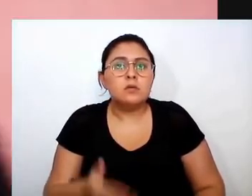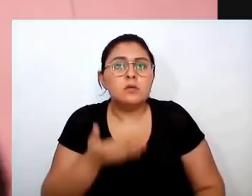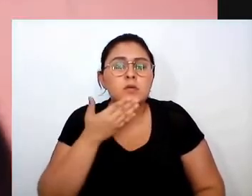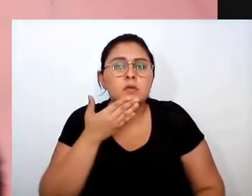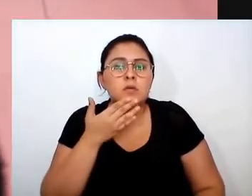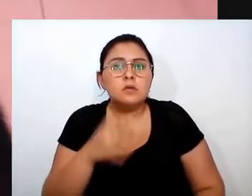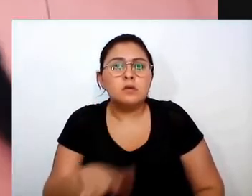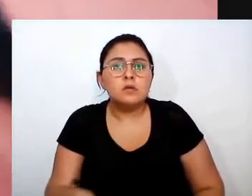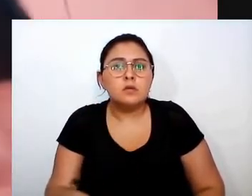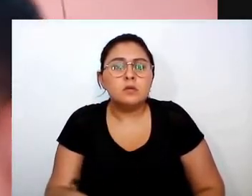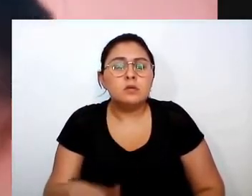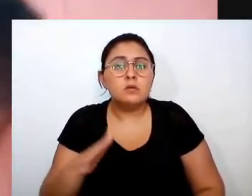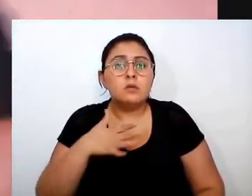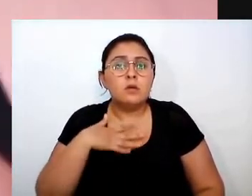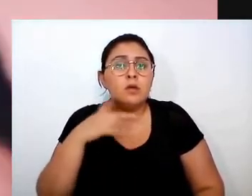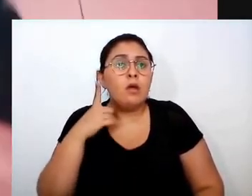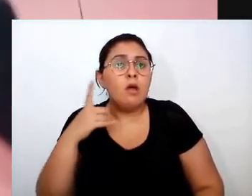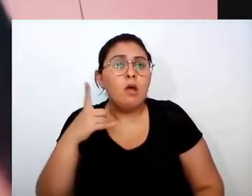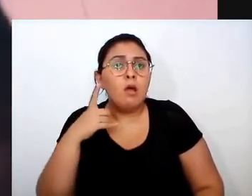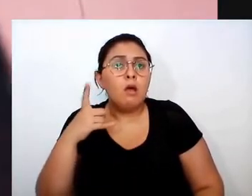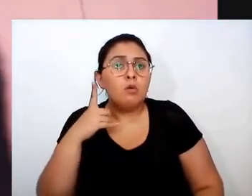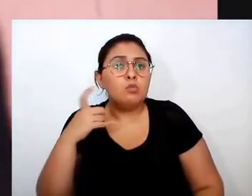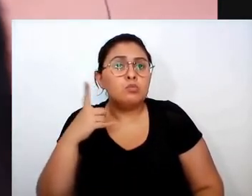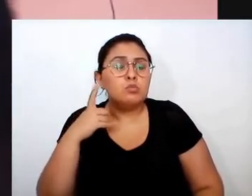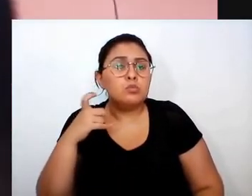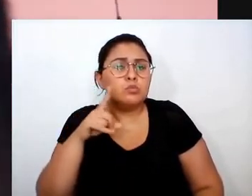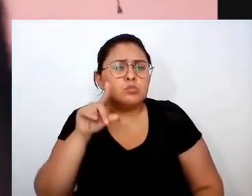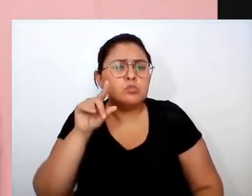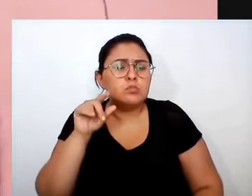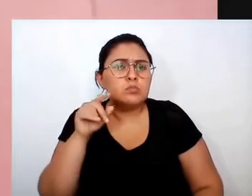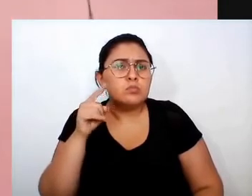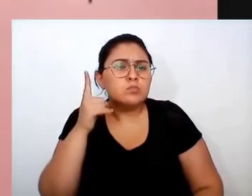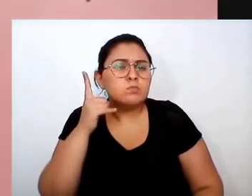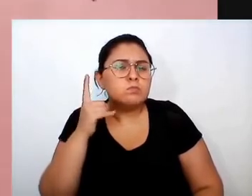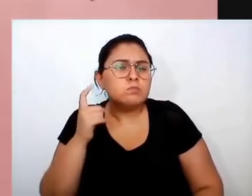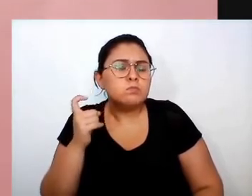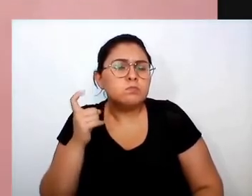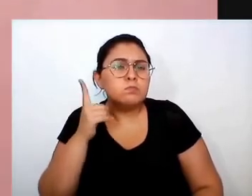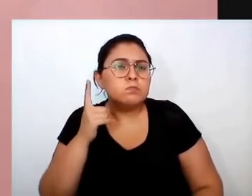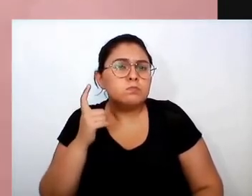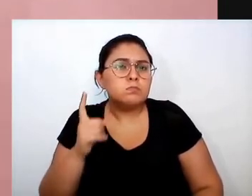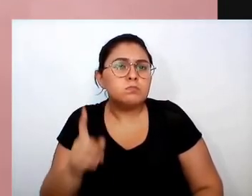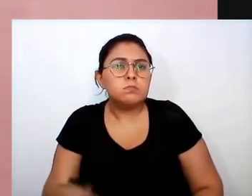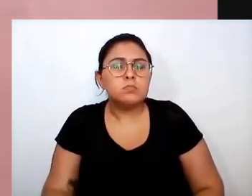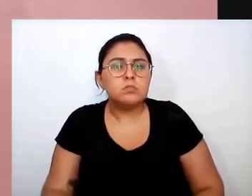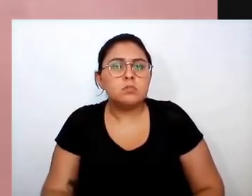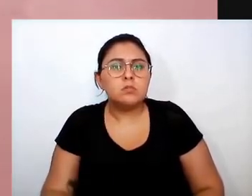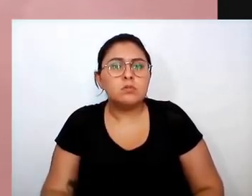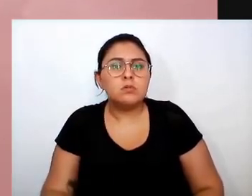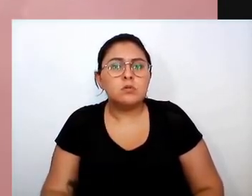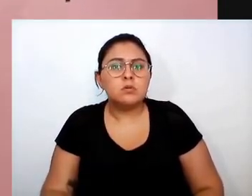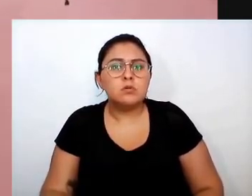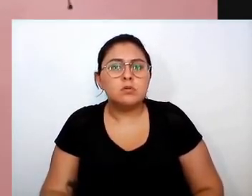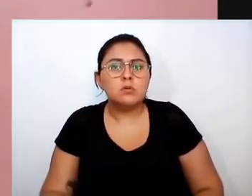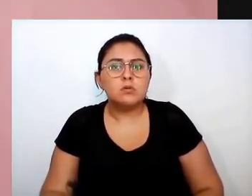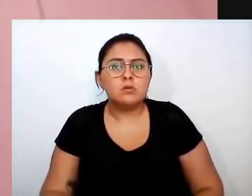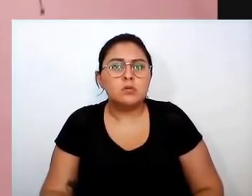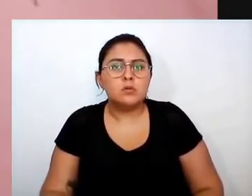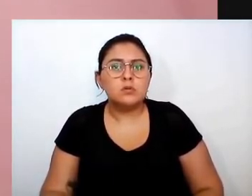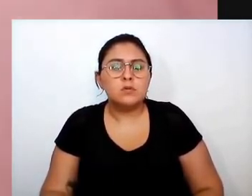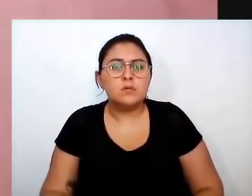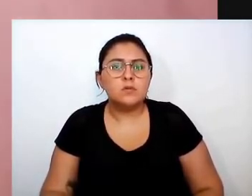o meu áudio aqui que tá saindo bem baixinho, tá nos falantes de cima aqui. Teve uma hora que ficou um pouquinho baixo, mas normalizou logo em